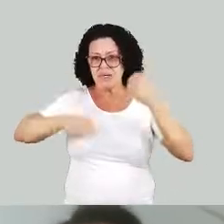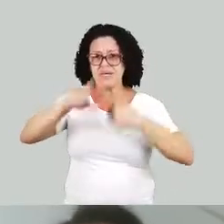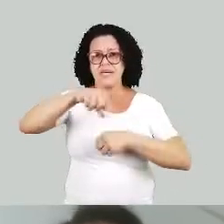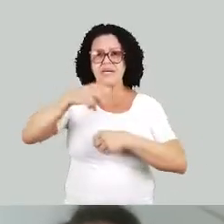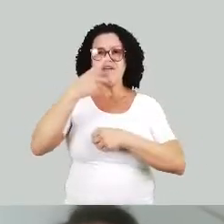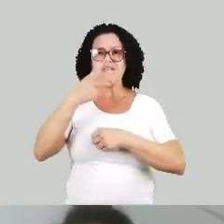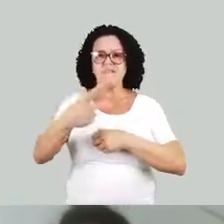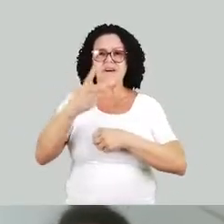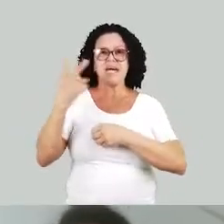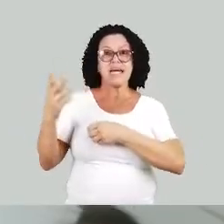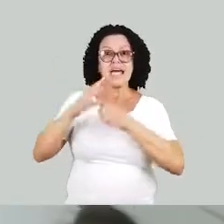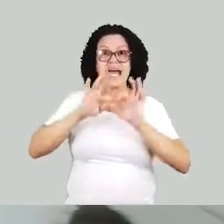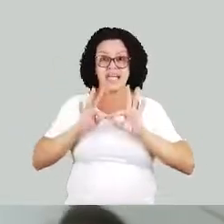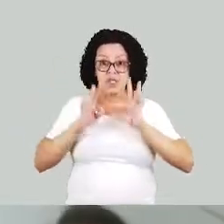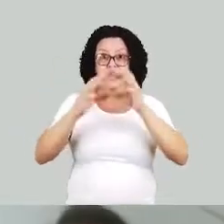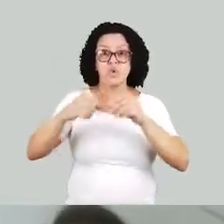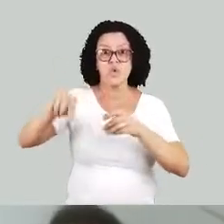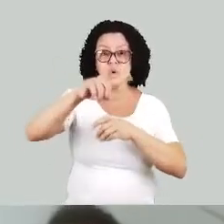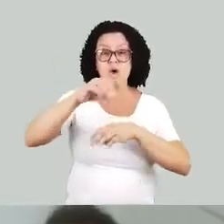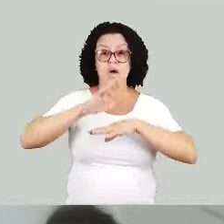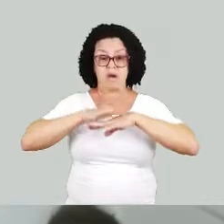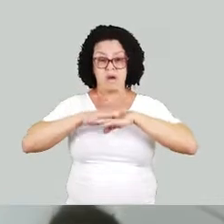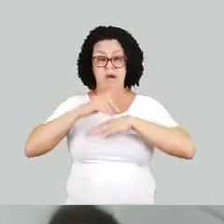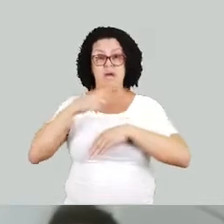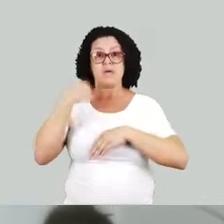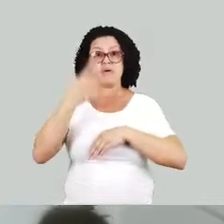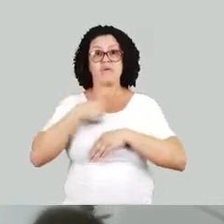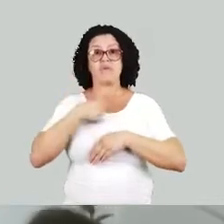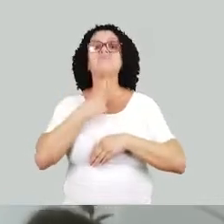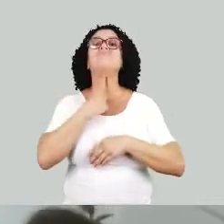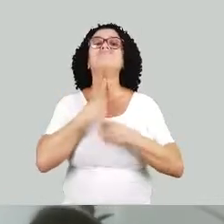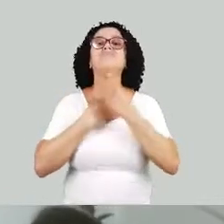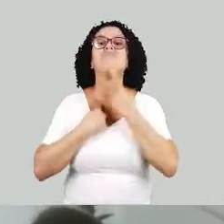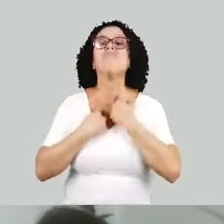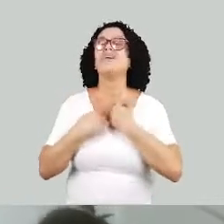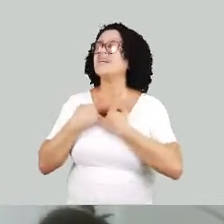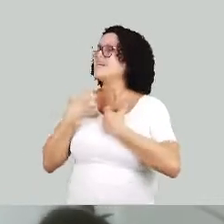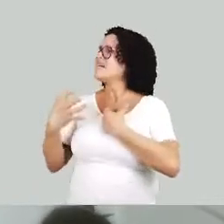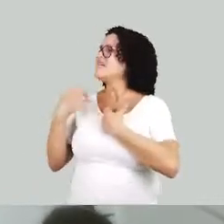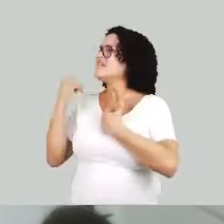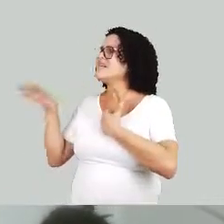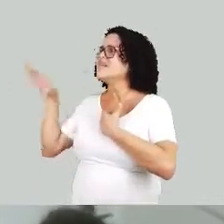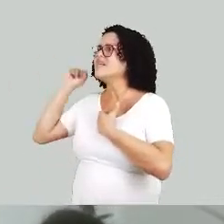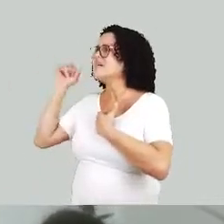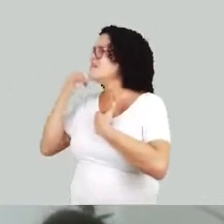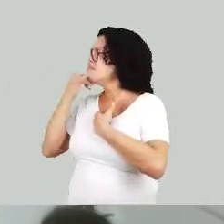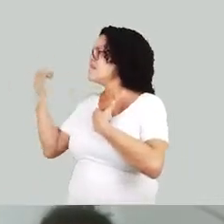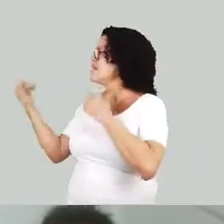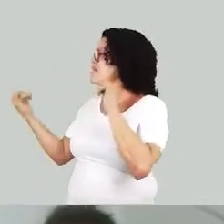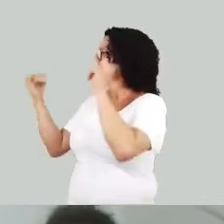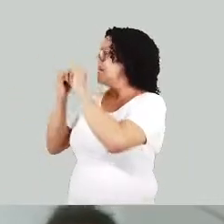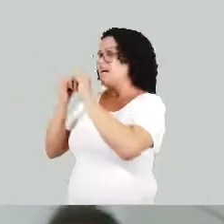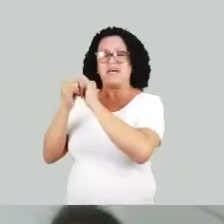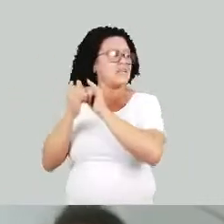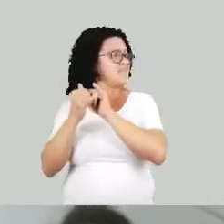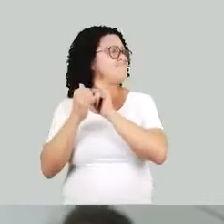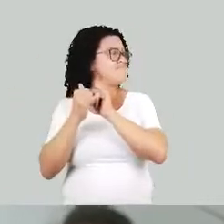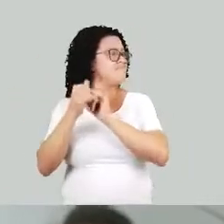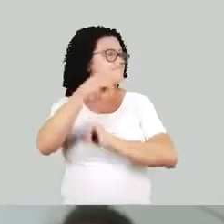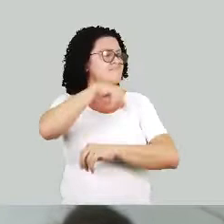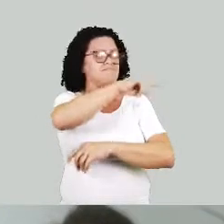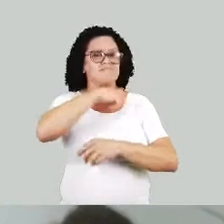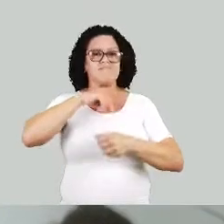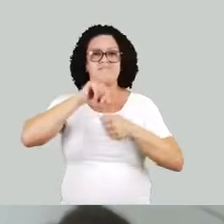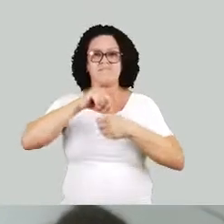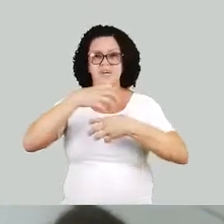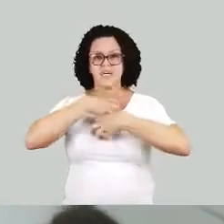que desencadeiam nossa vontade de escutar um pedido de perdão, né? É